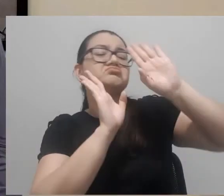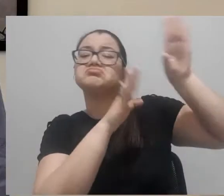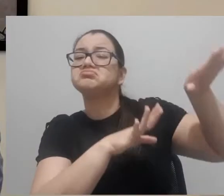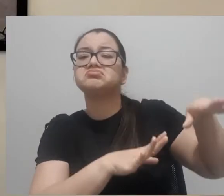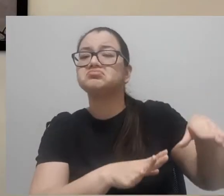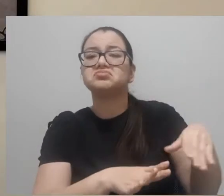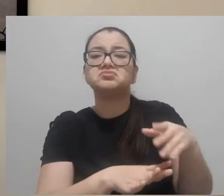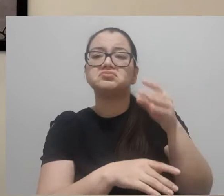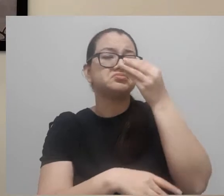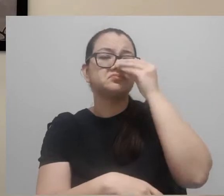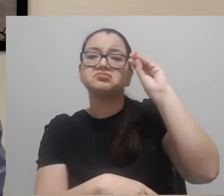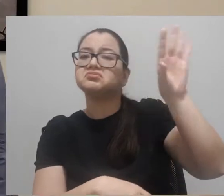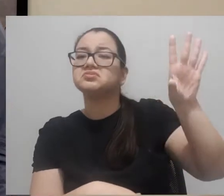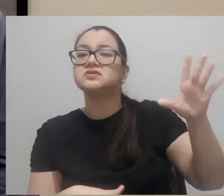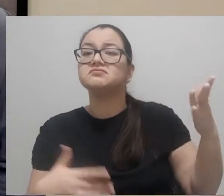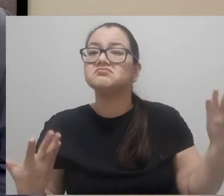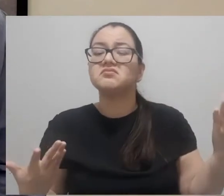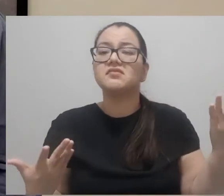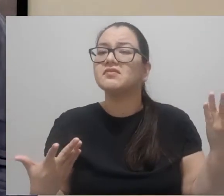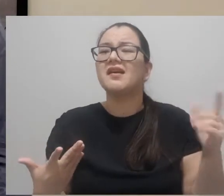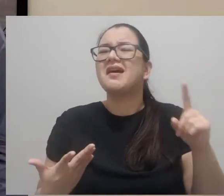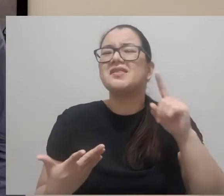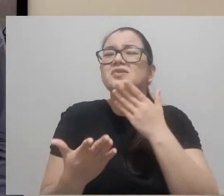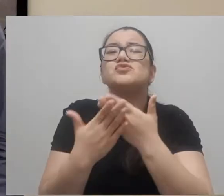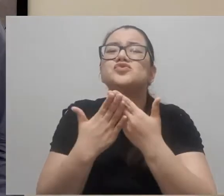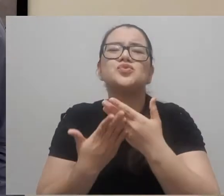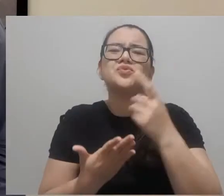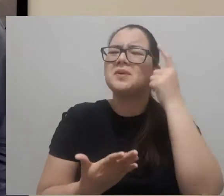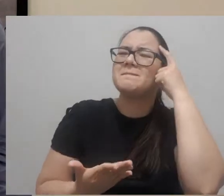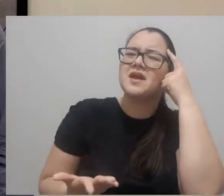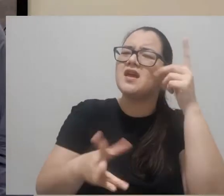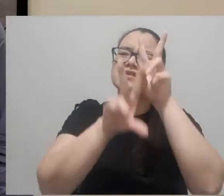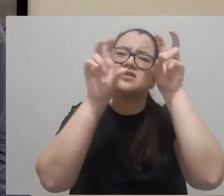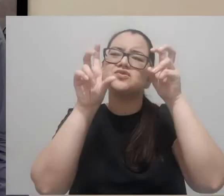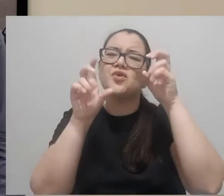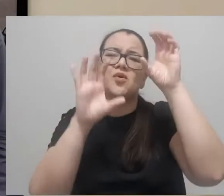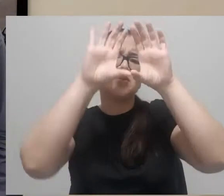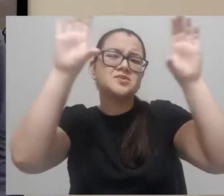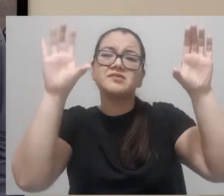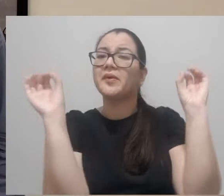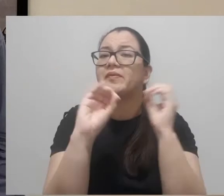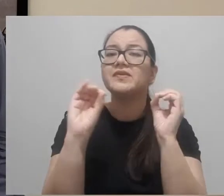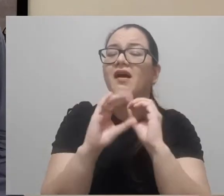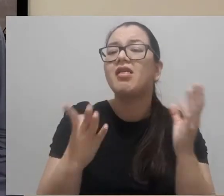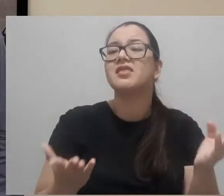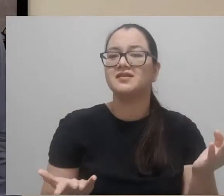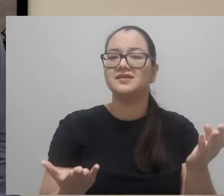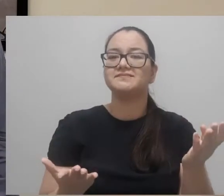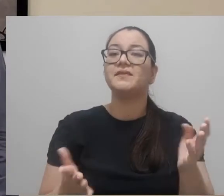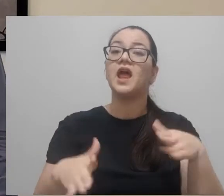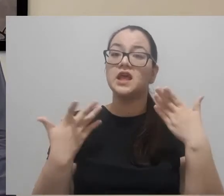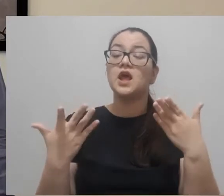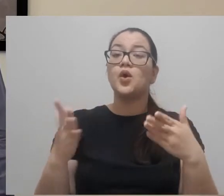coisa é necessário dizer para que fique bem esclarecido o texto aqui. Em